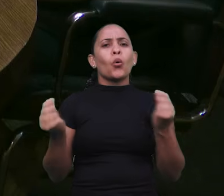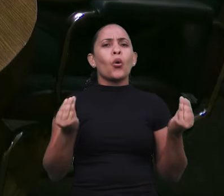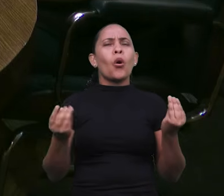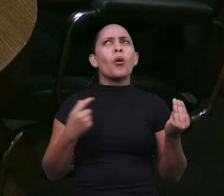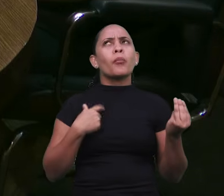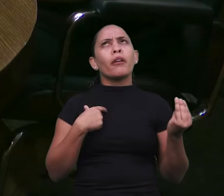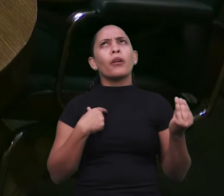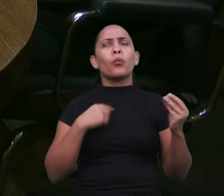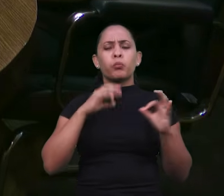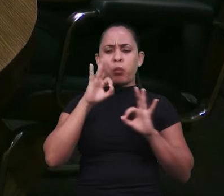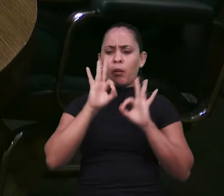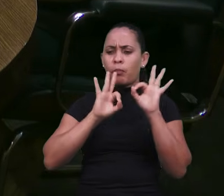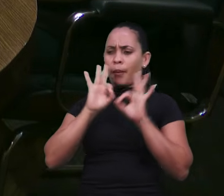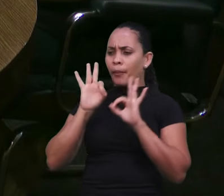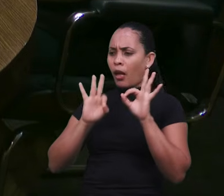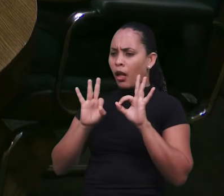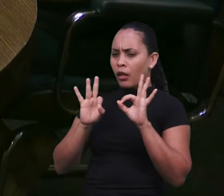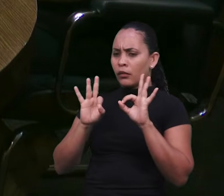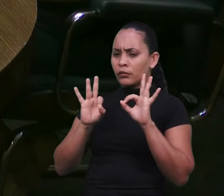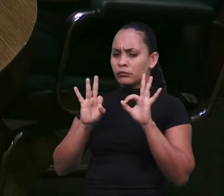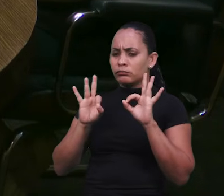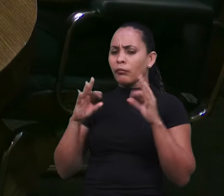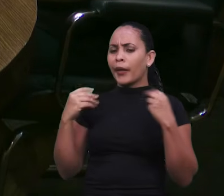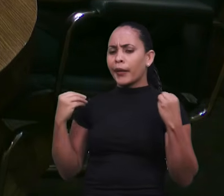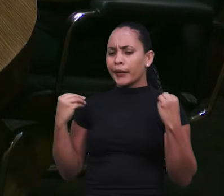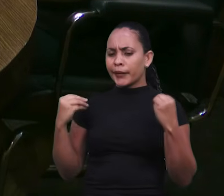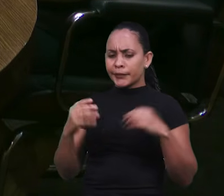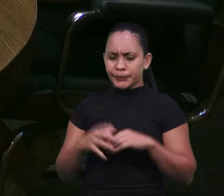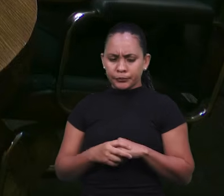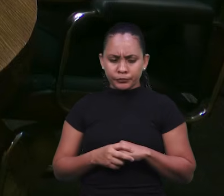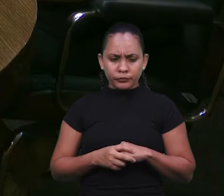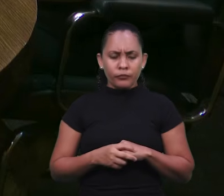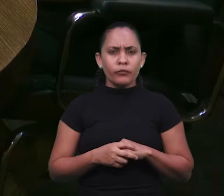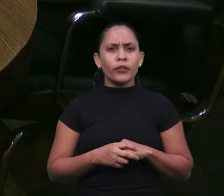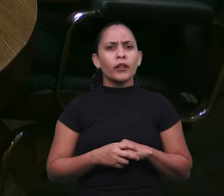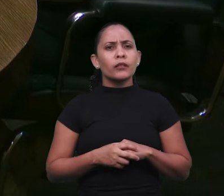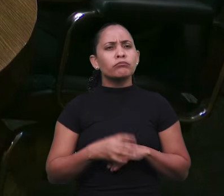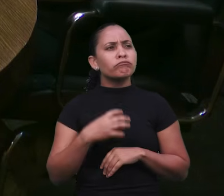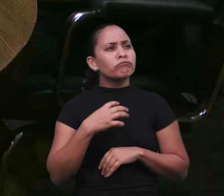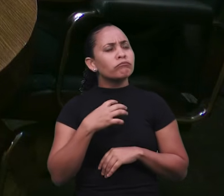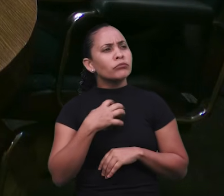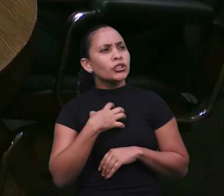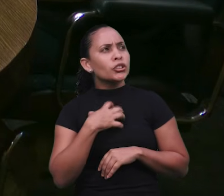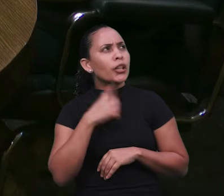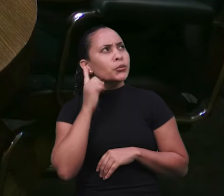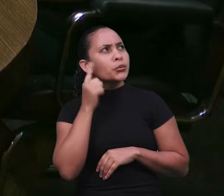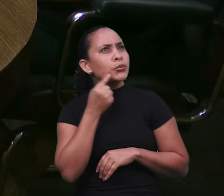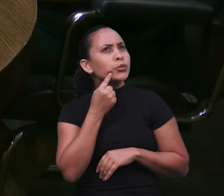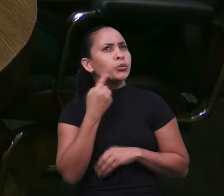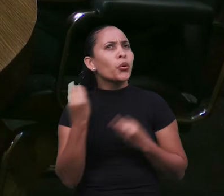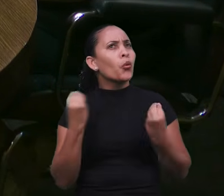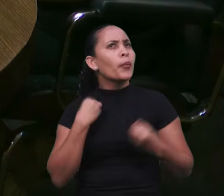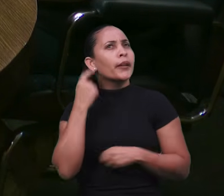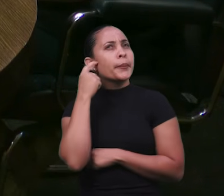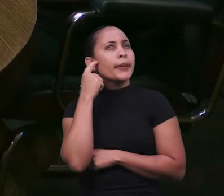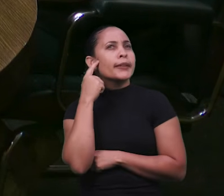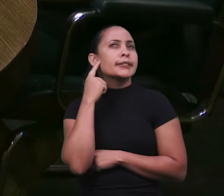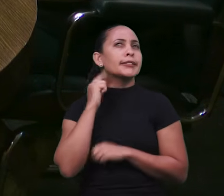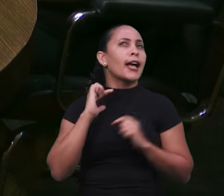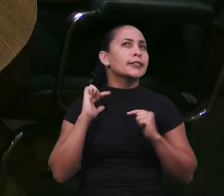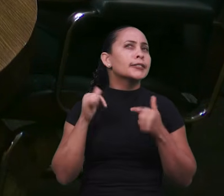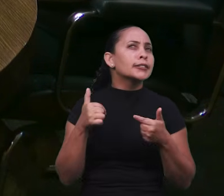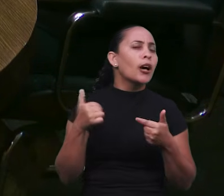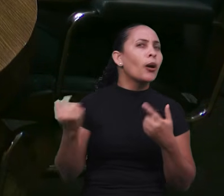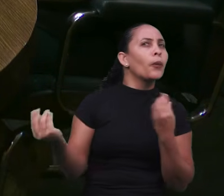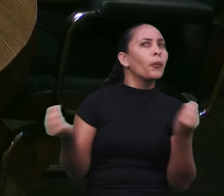organizo as coisas para que... É o jeito surdo, né? Uhum. De pensar. Como é que o surdo pensa? Então, a gente